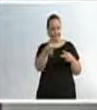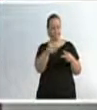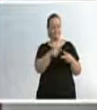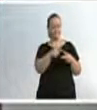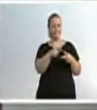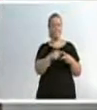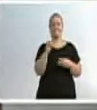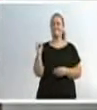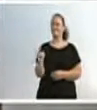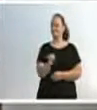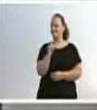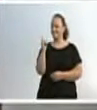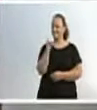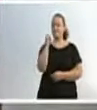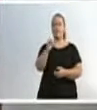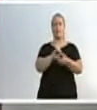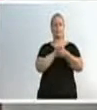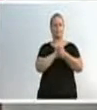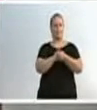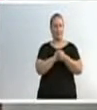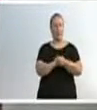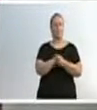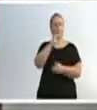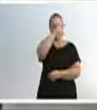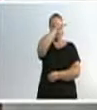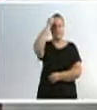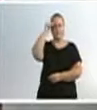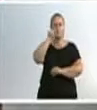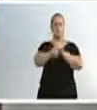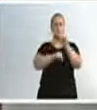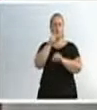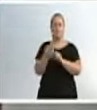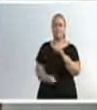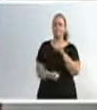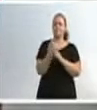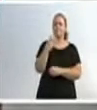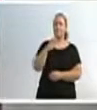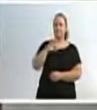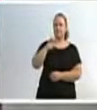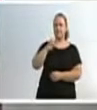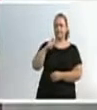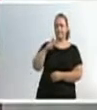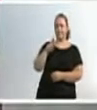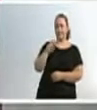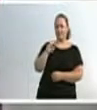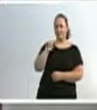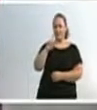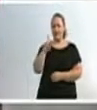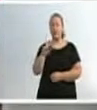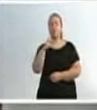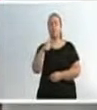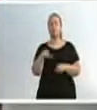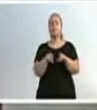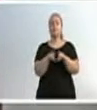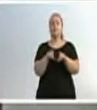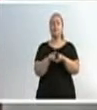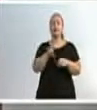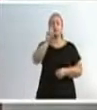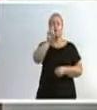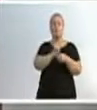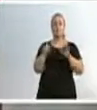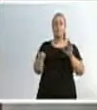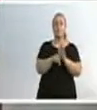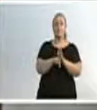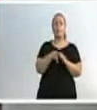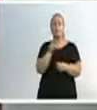muito importante, sim, parabenizar a Prefeitura de Blumenau pela criação do CPREAD, pela criação de um braço institucional da Diretoria do Bem-Estar Animal,